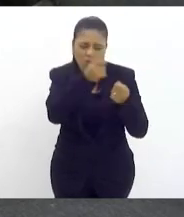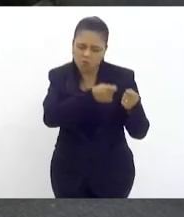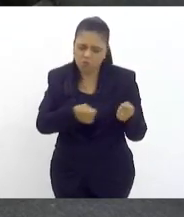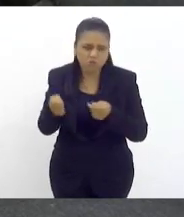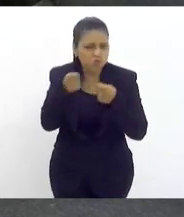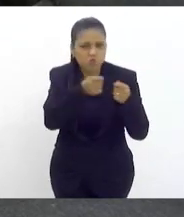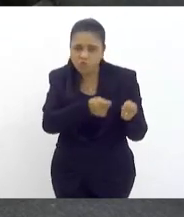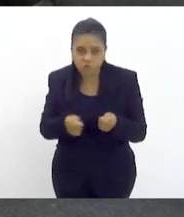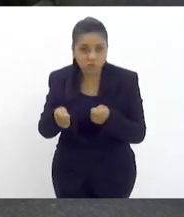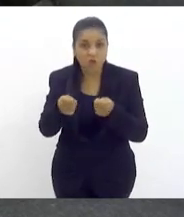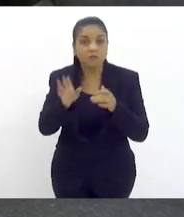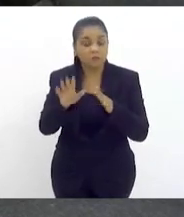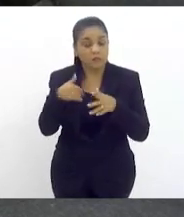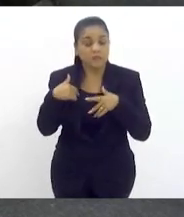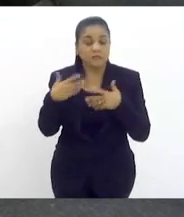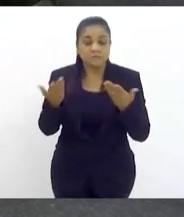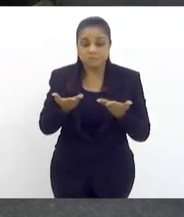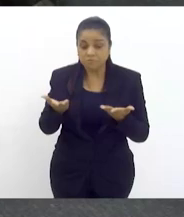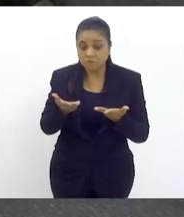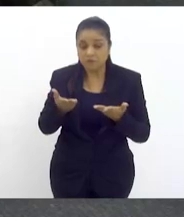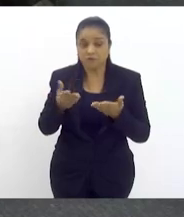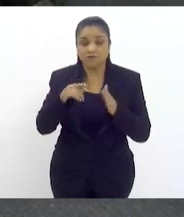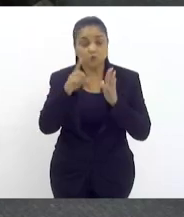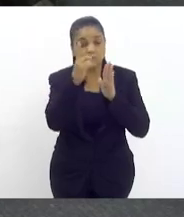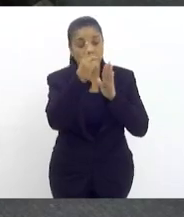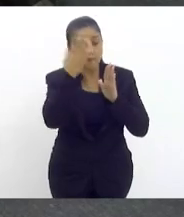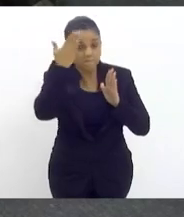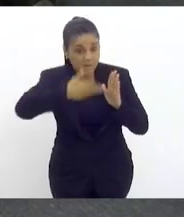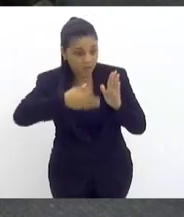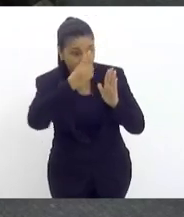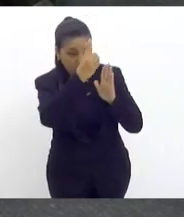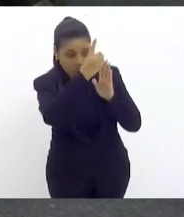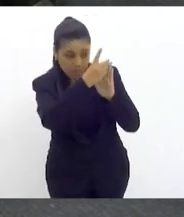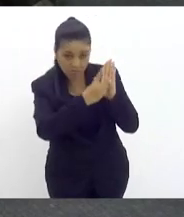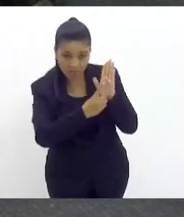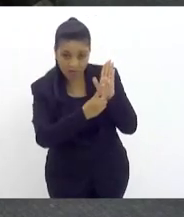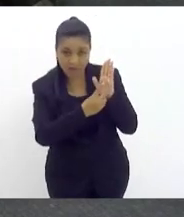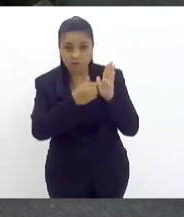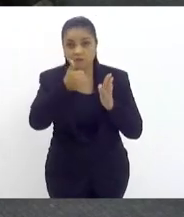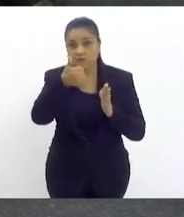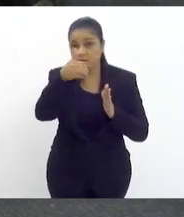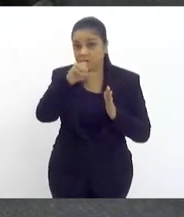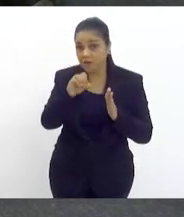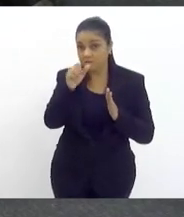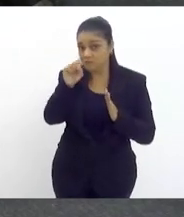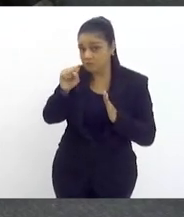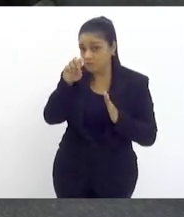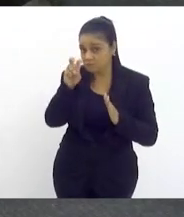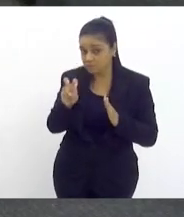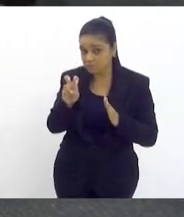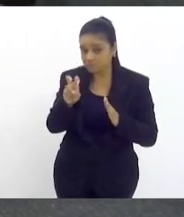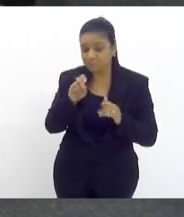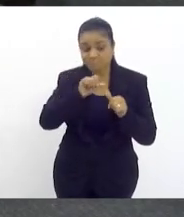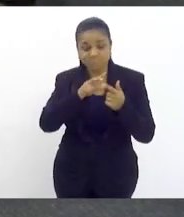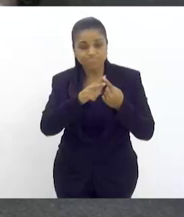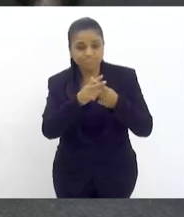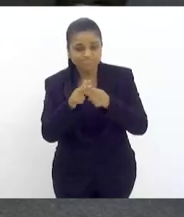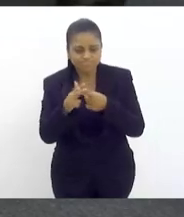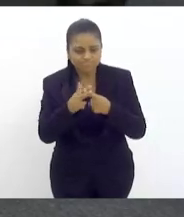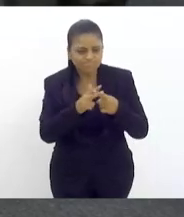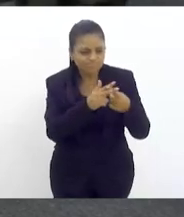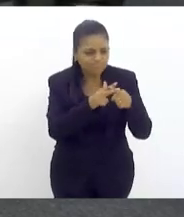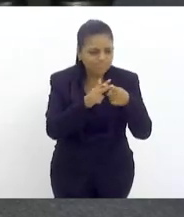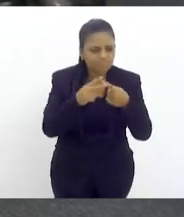gente viu agora o decreto 1085, que busca fazer uma reparação